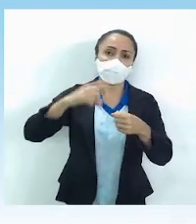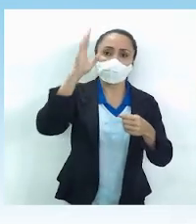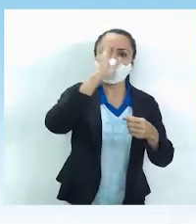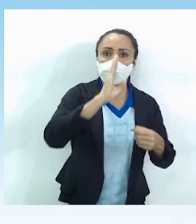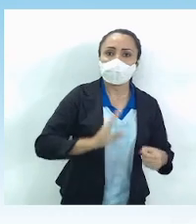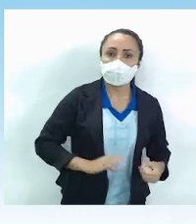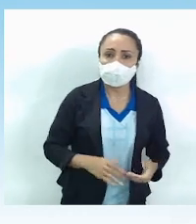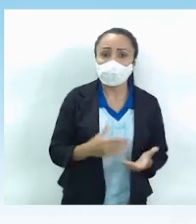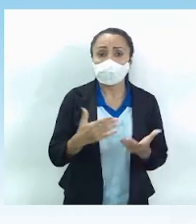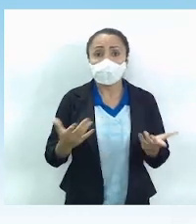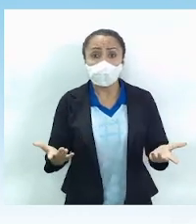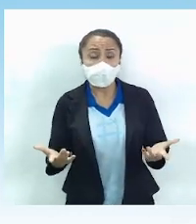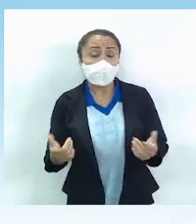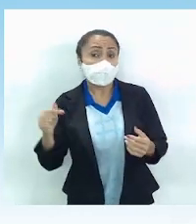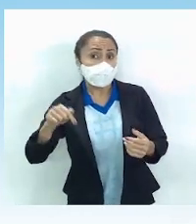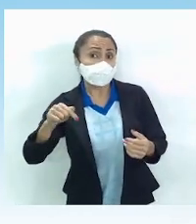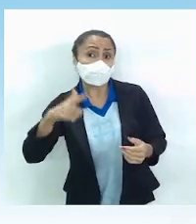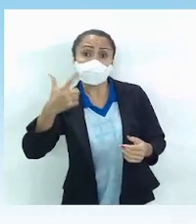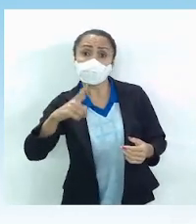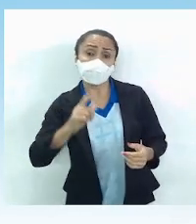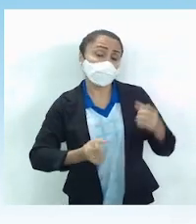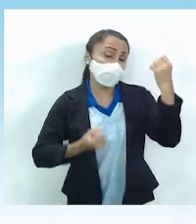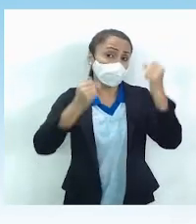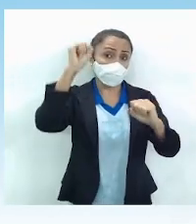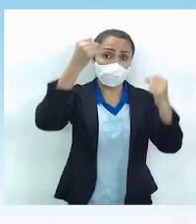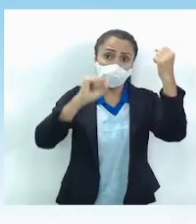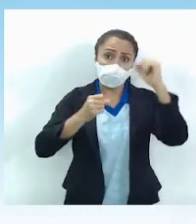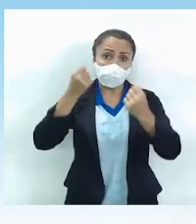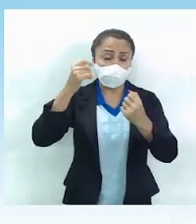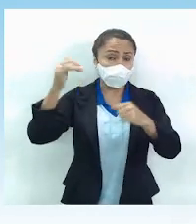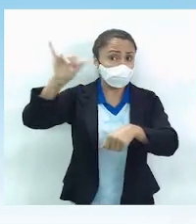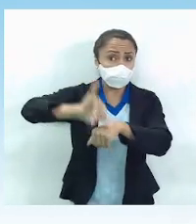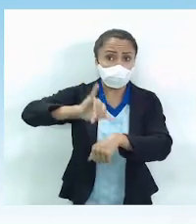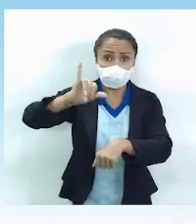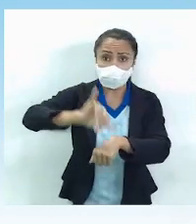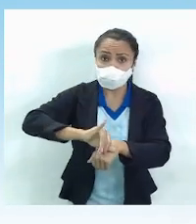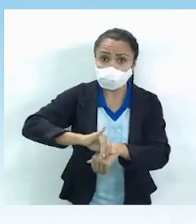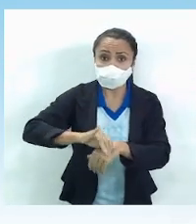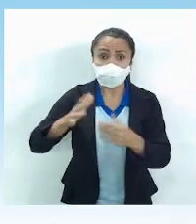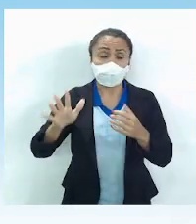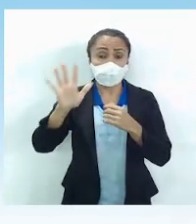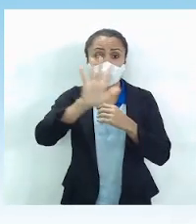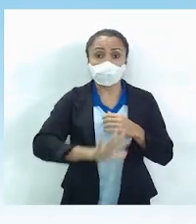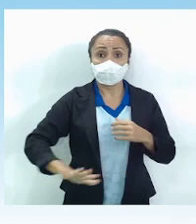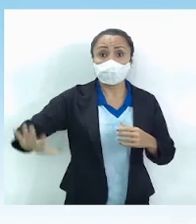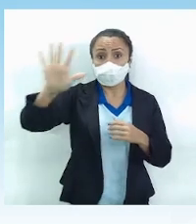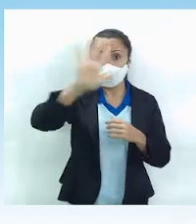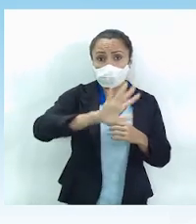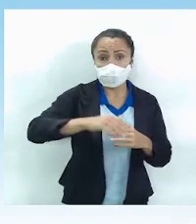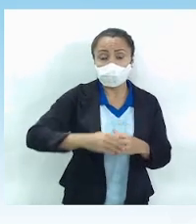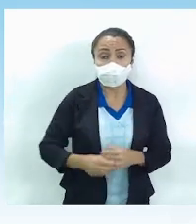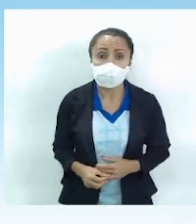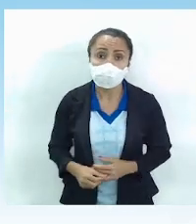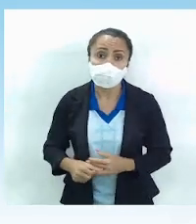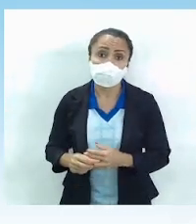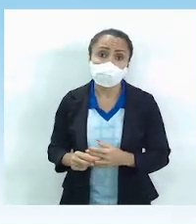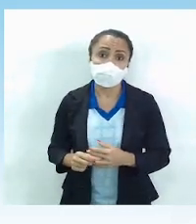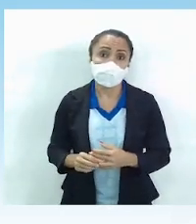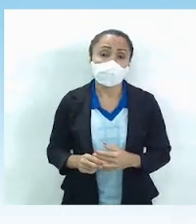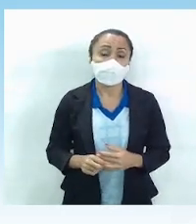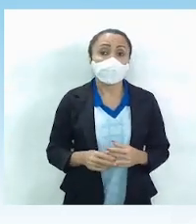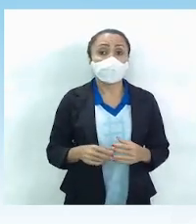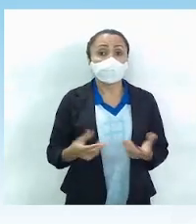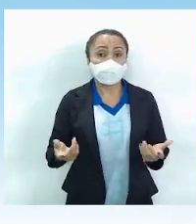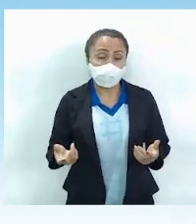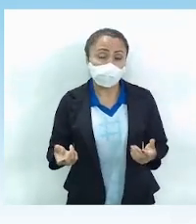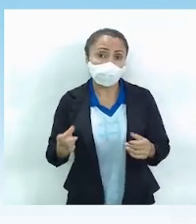temos siderúrgicas suficientes para atender o mercado nacional e não tão pouco siderúrgicas que vão produzir